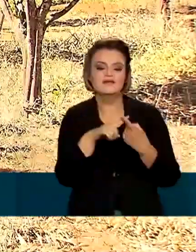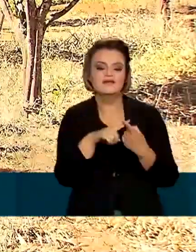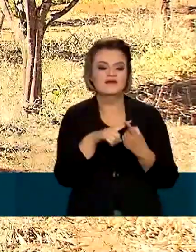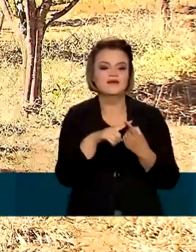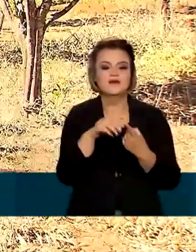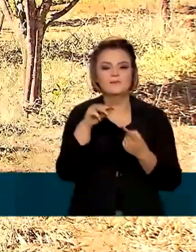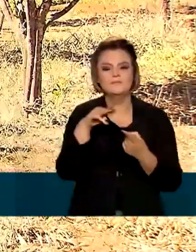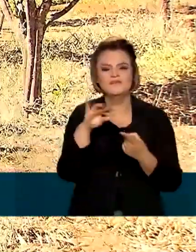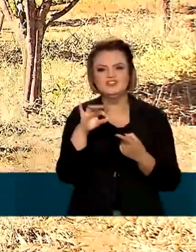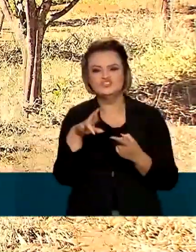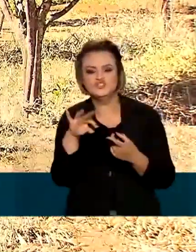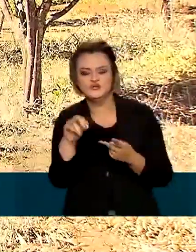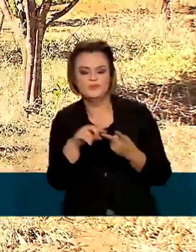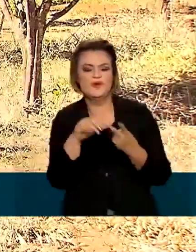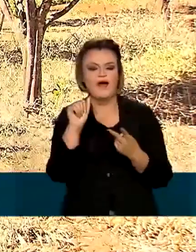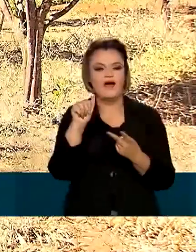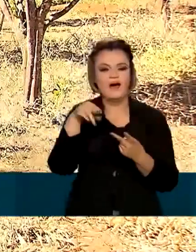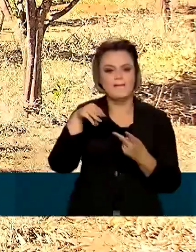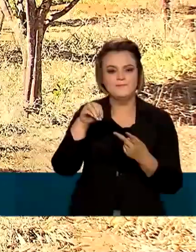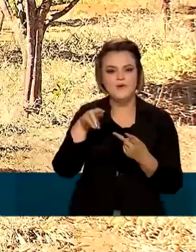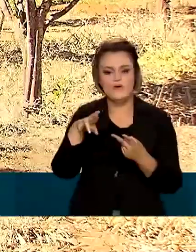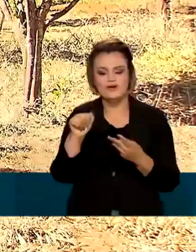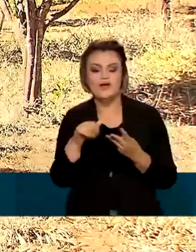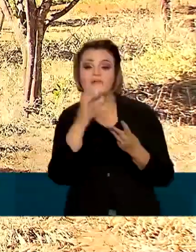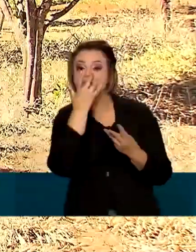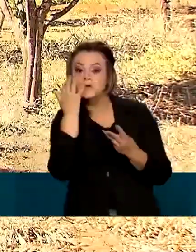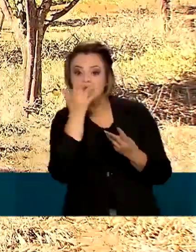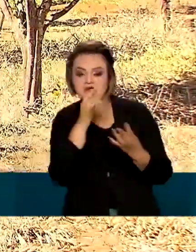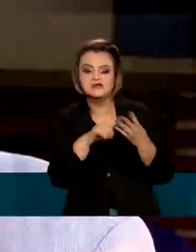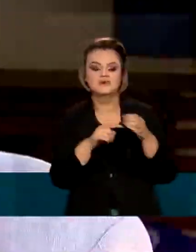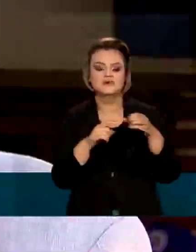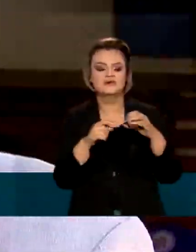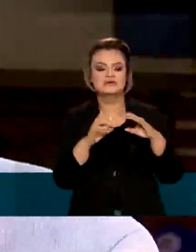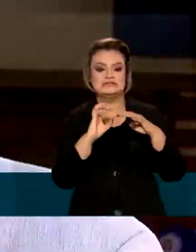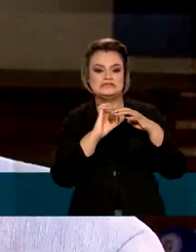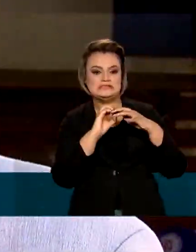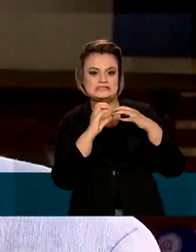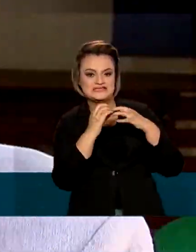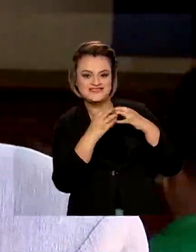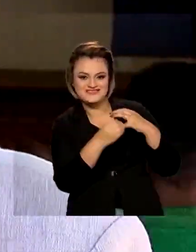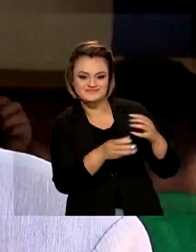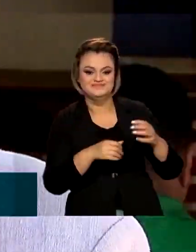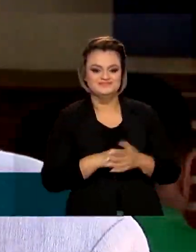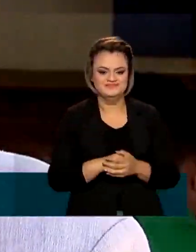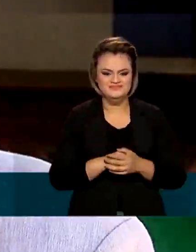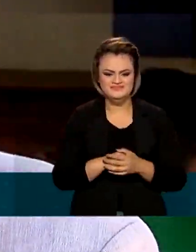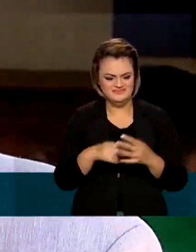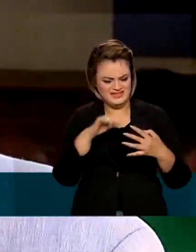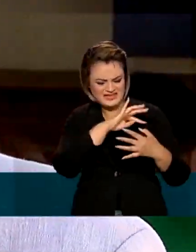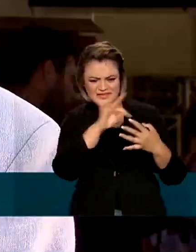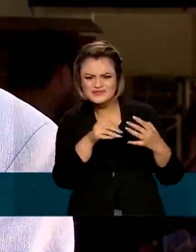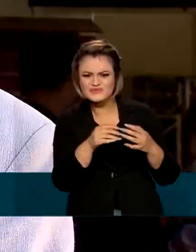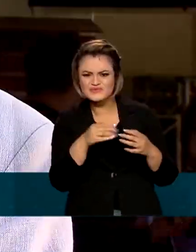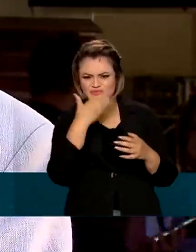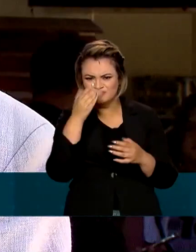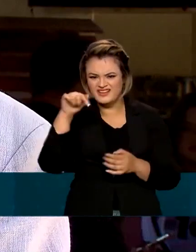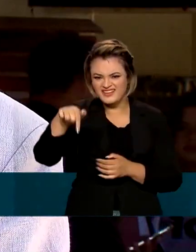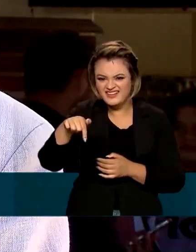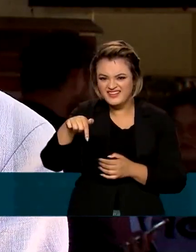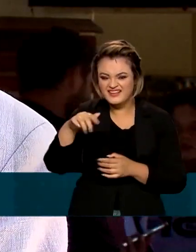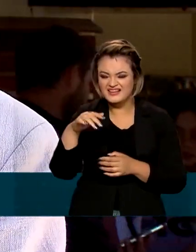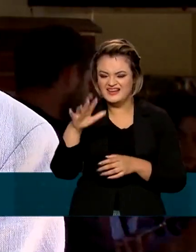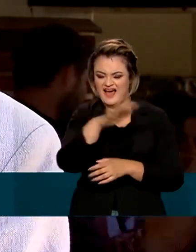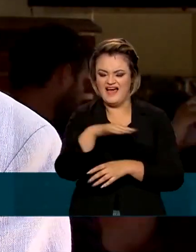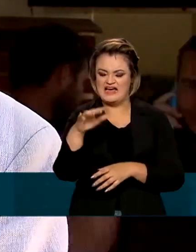o mirtilo, a amora, o morango e o açaí. Falar em mirtilo no Cerrado, açaí no Cerrado, ninguém tinha feito. Nós temos